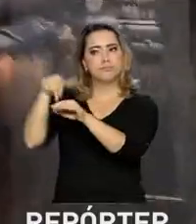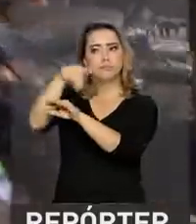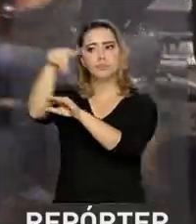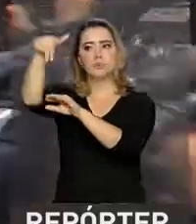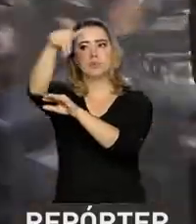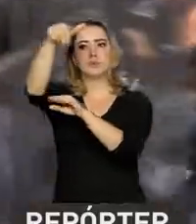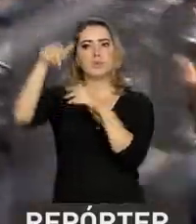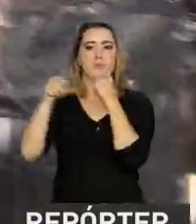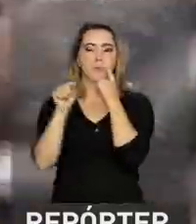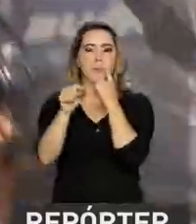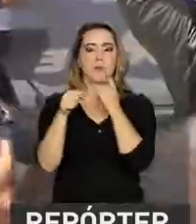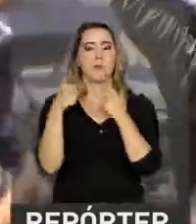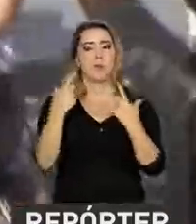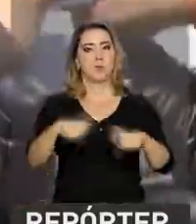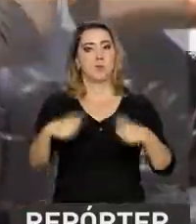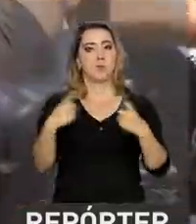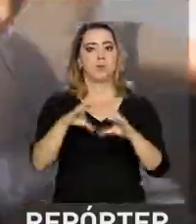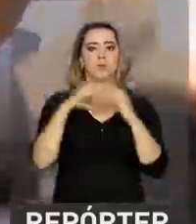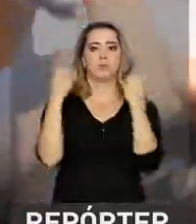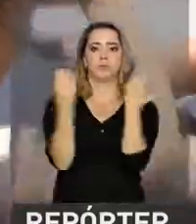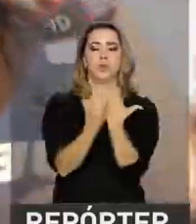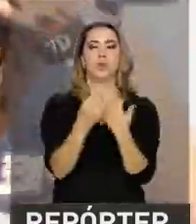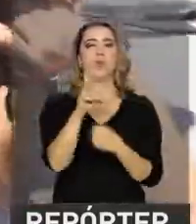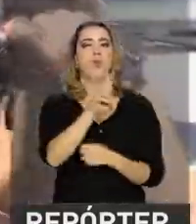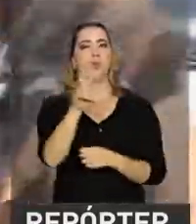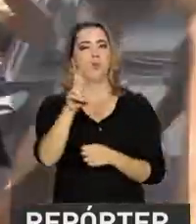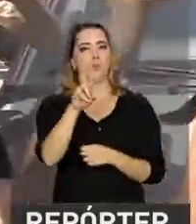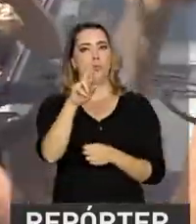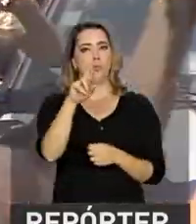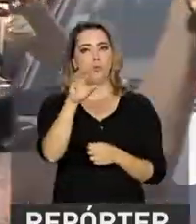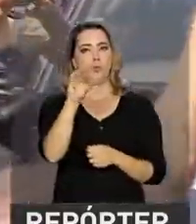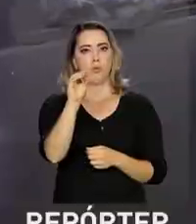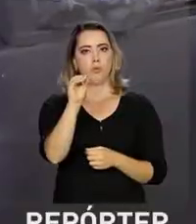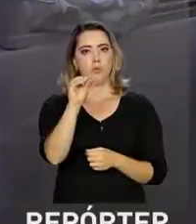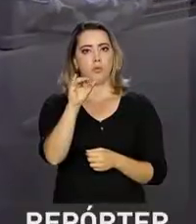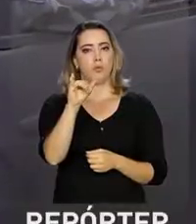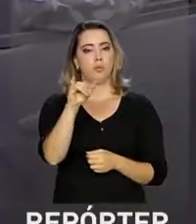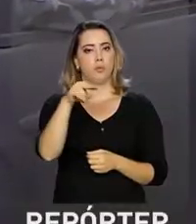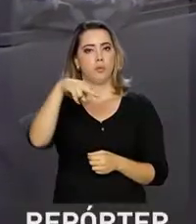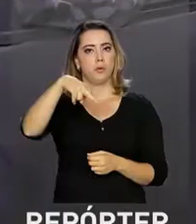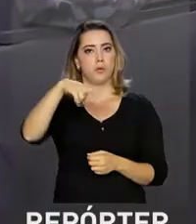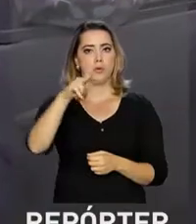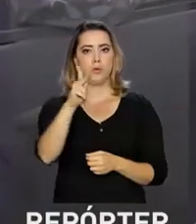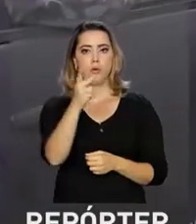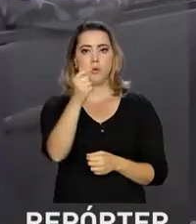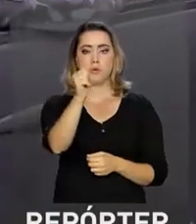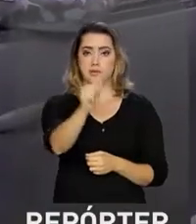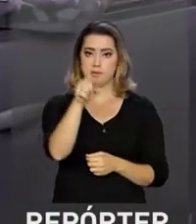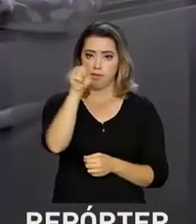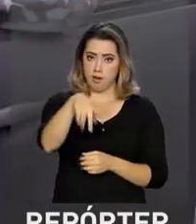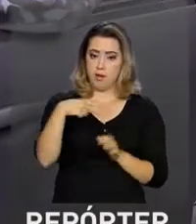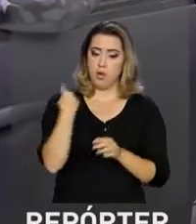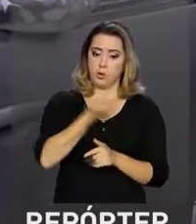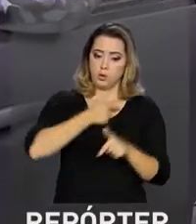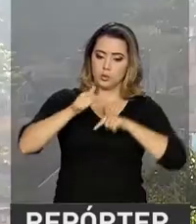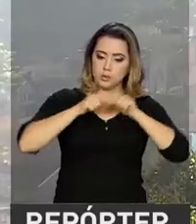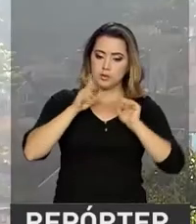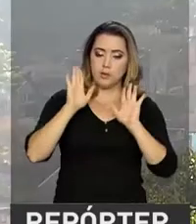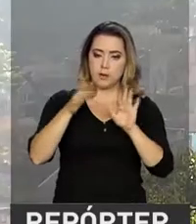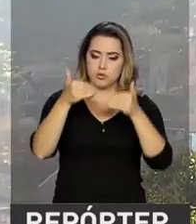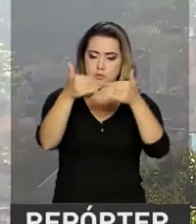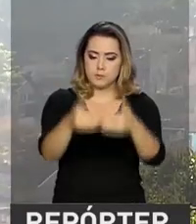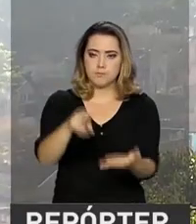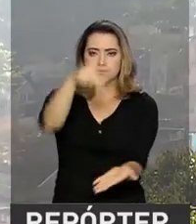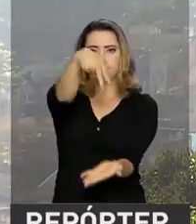dentro da área da Rocinha. Esse é, sobretudo, o nosso papel e nós já estamos a postos